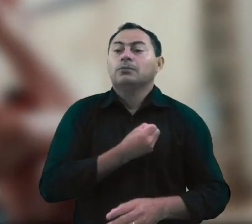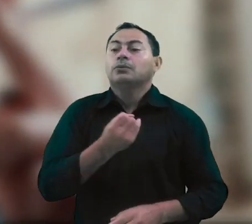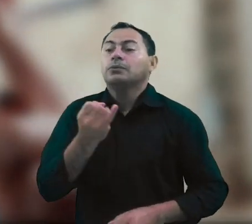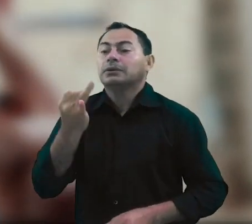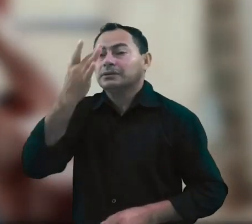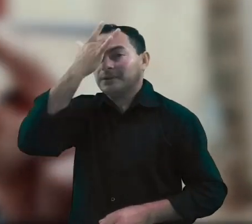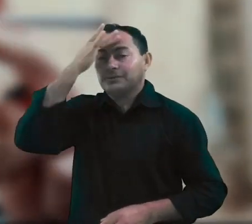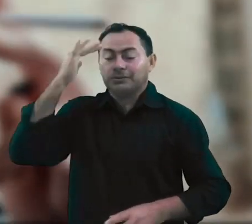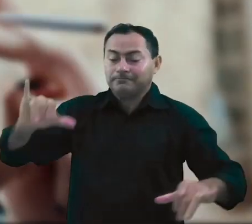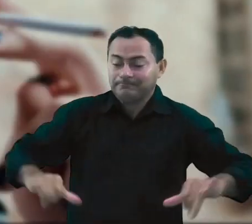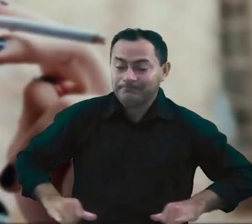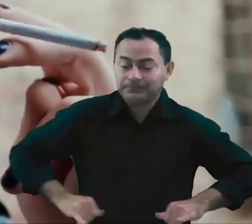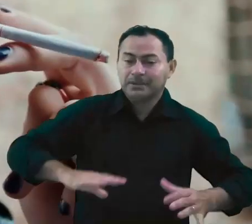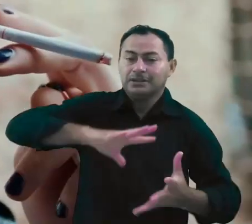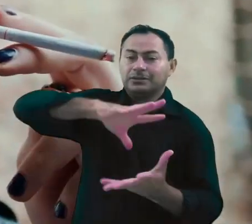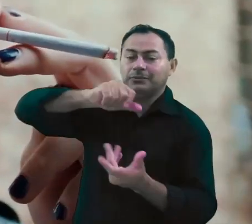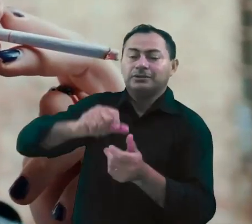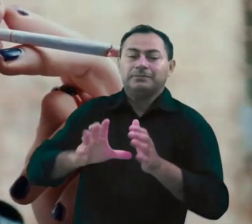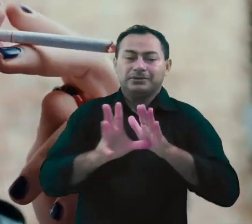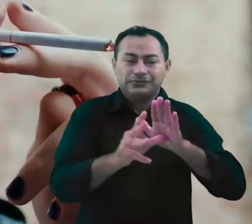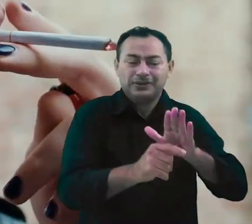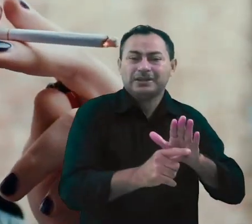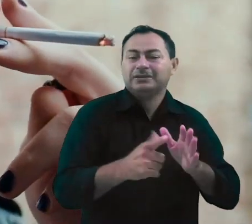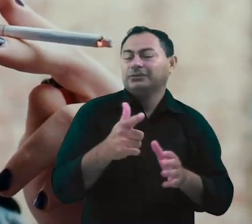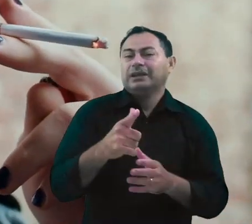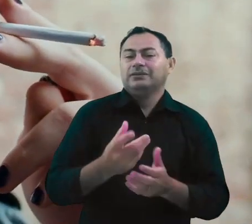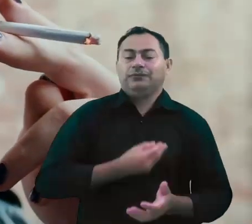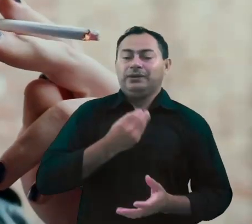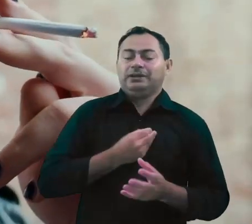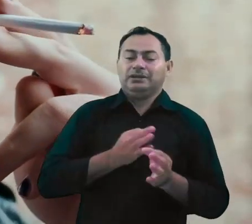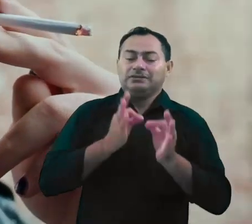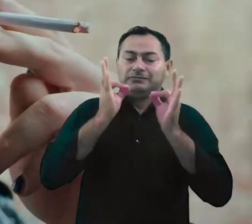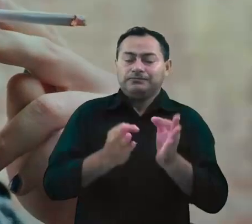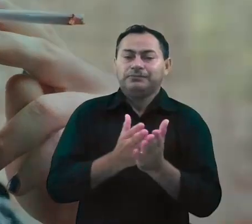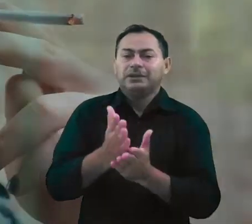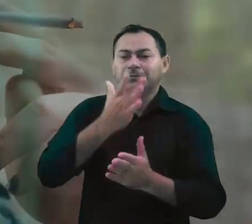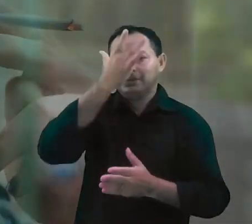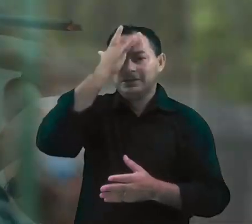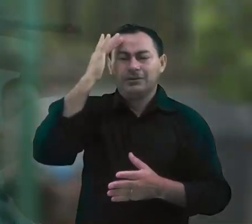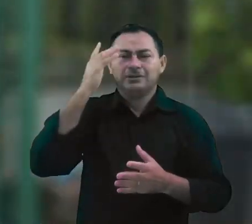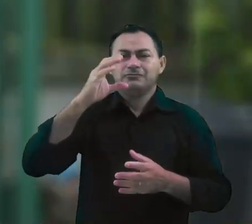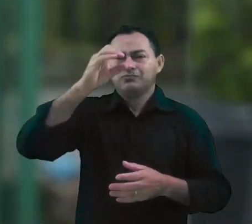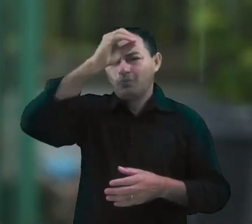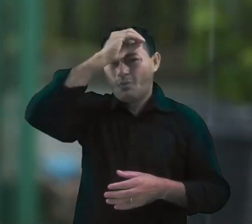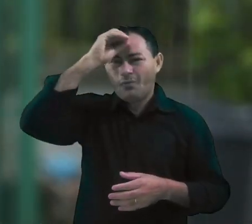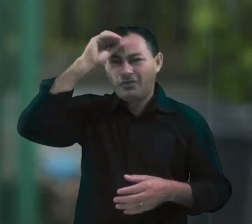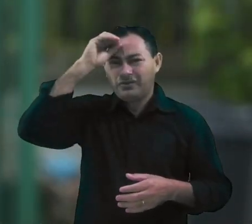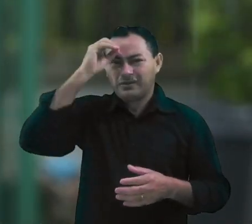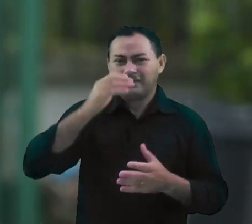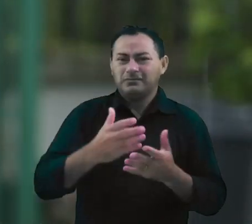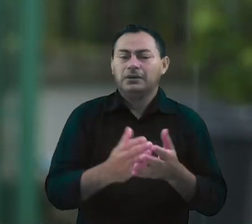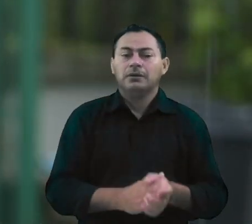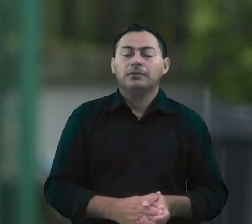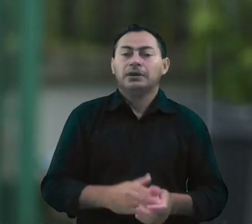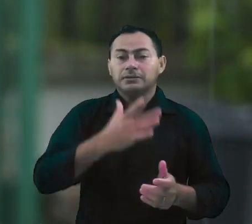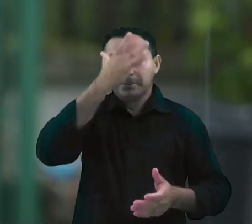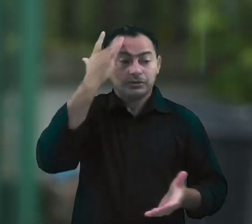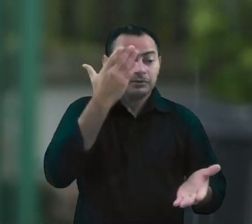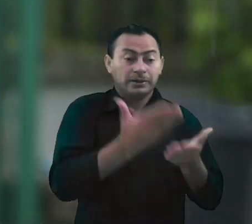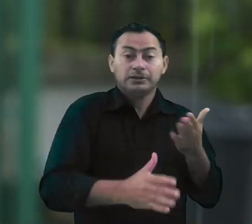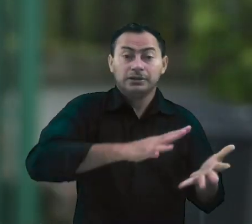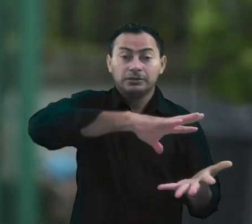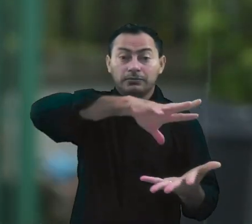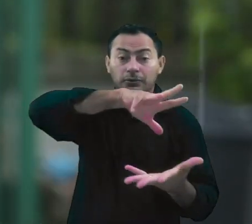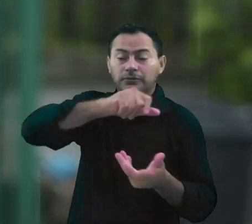existe tanta gente ferida nesse mundo, transgressores espirituais e pobres espirituais. São os perdidos